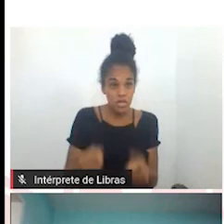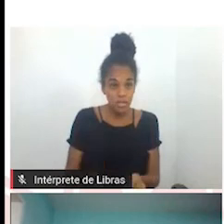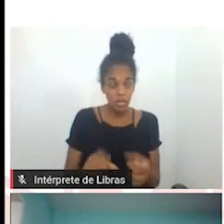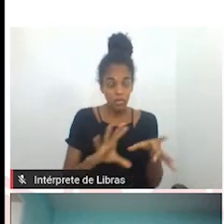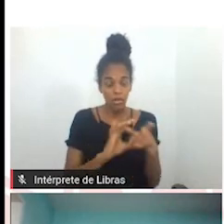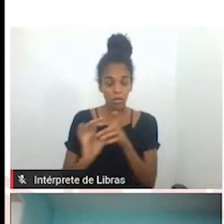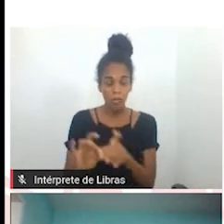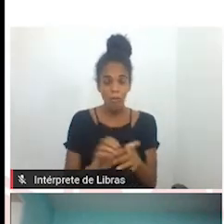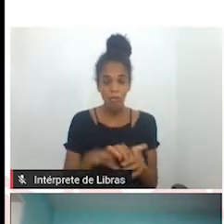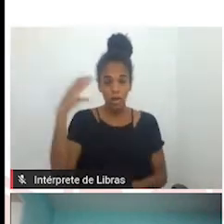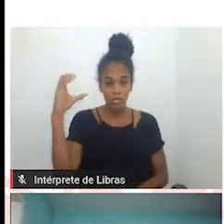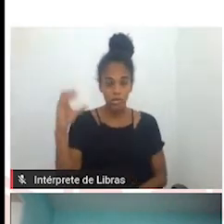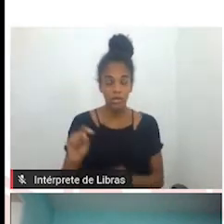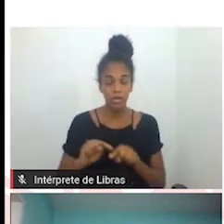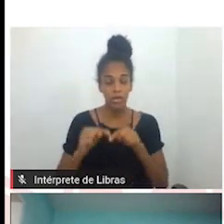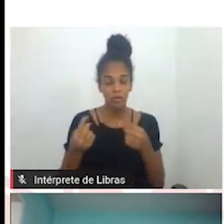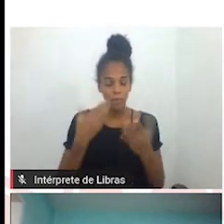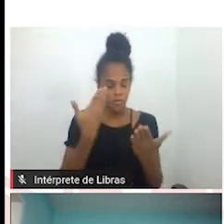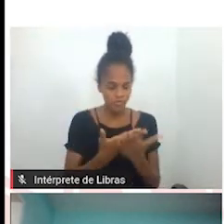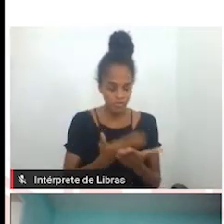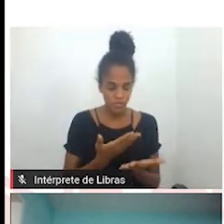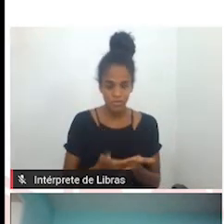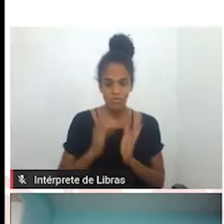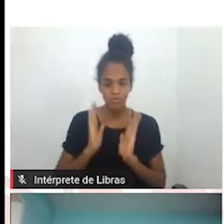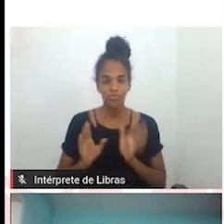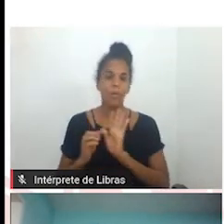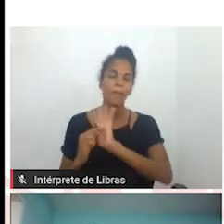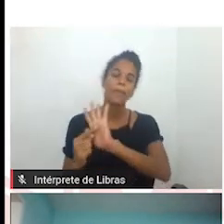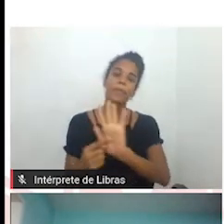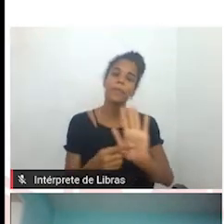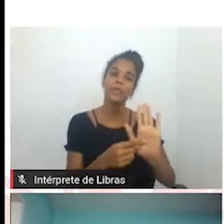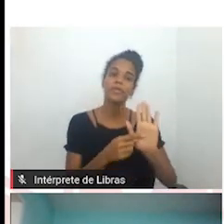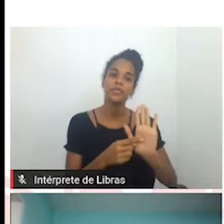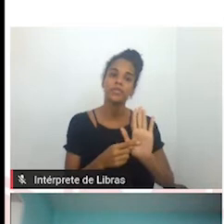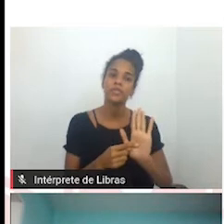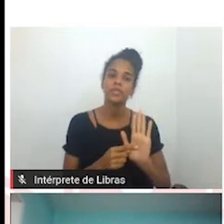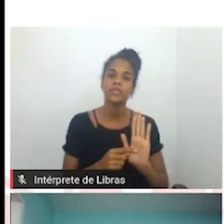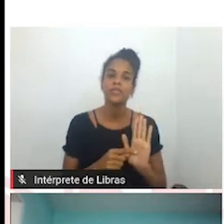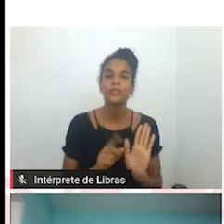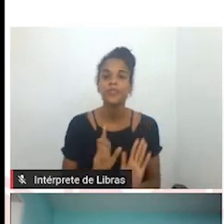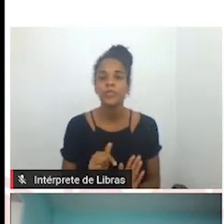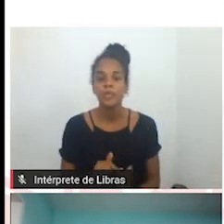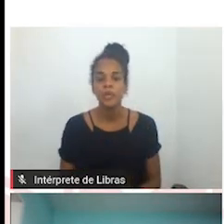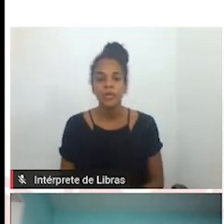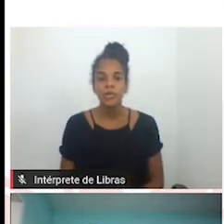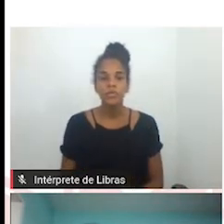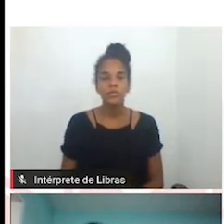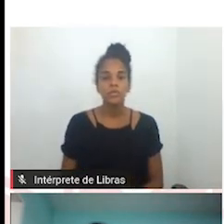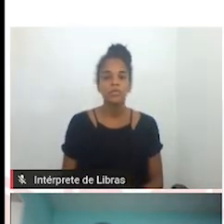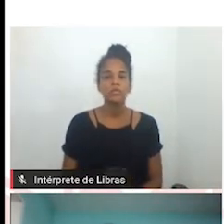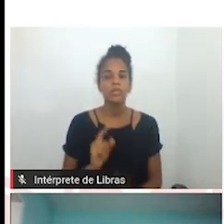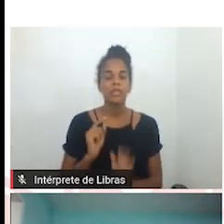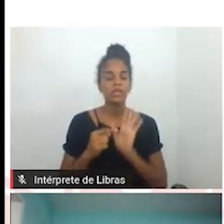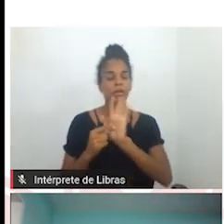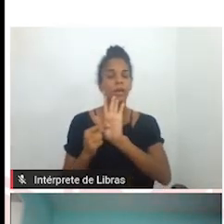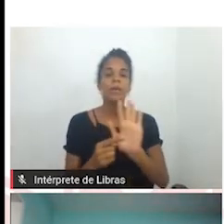Mas, ao que tudo indica, os estudos que estão sendo feitos agora, tem esse estudo aí publicado na New England, que eles demonstram uma